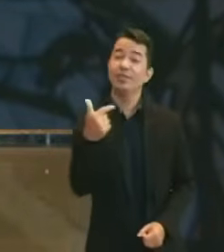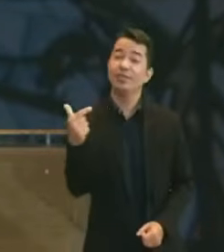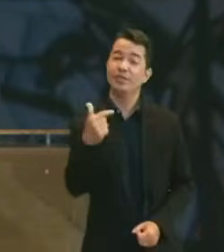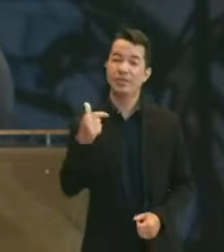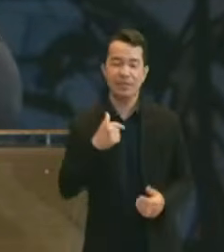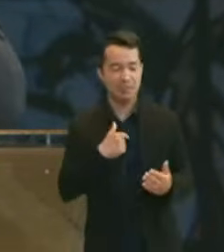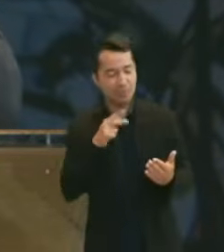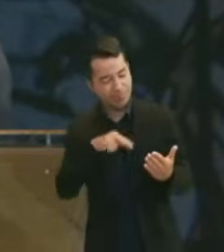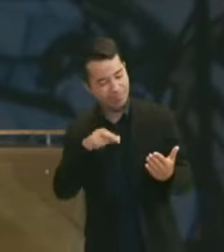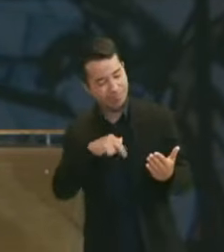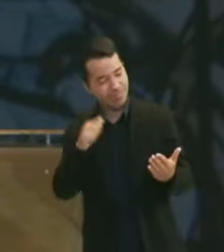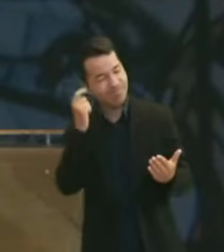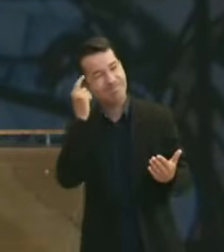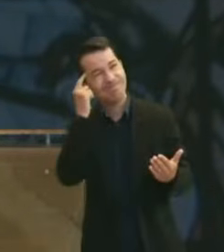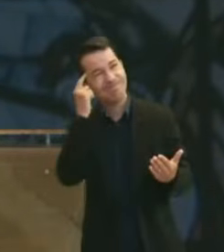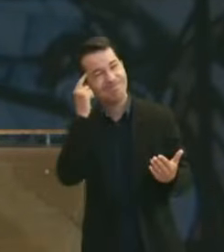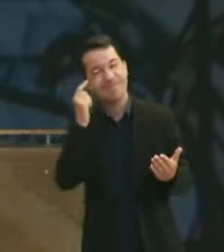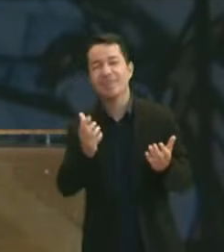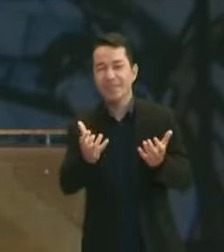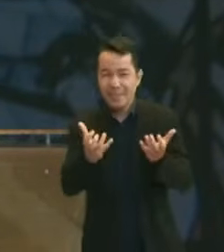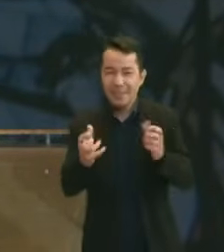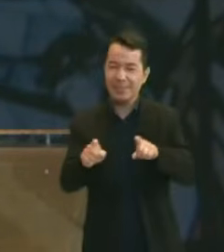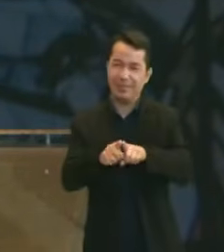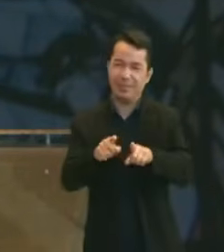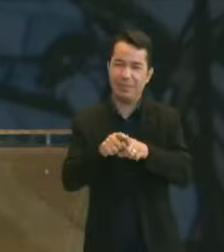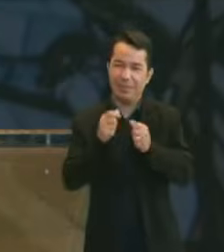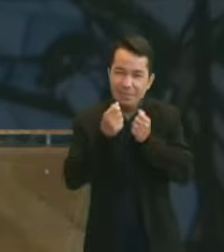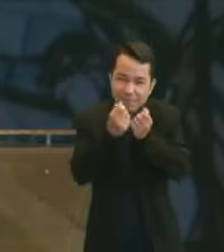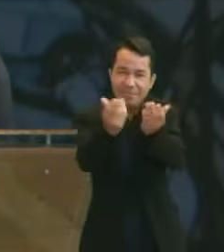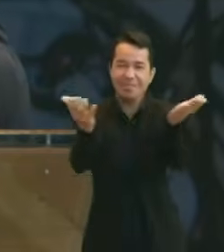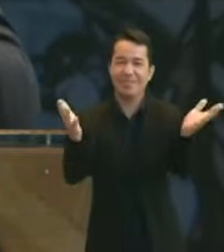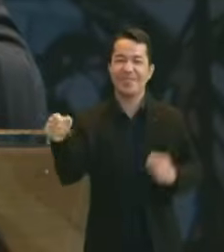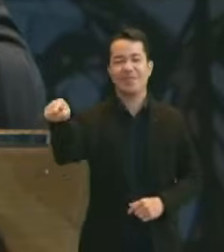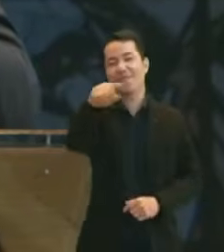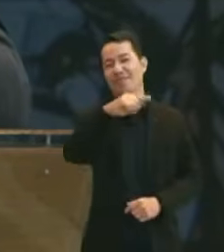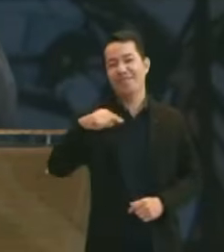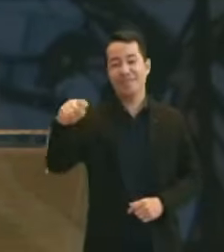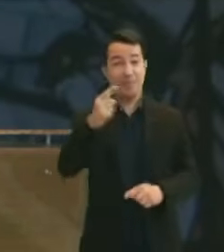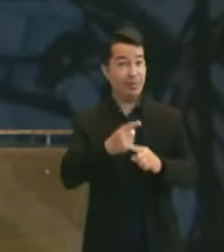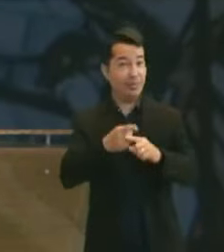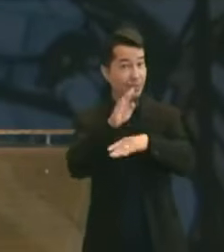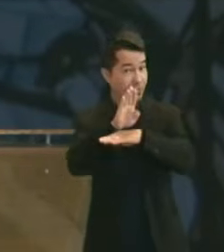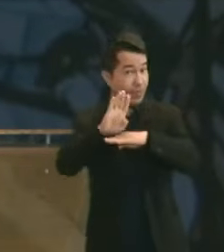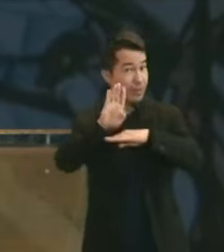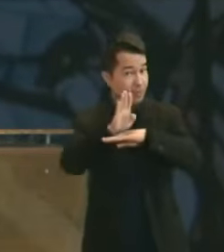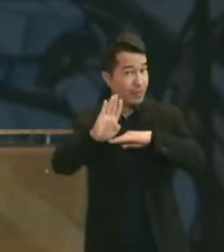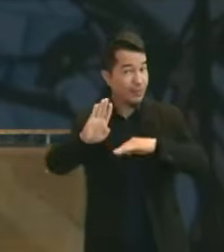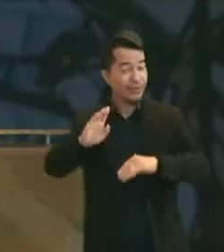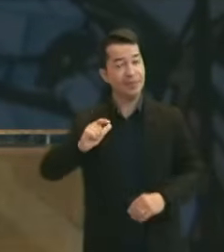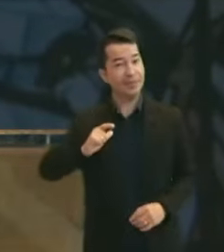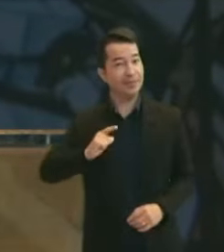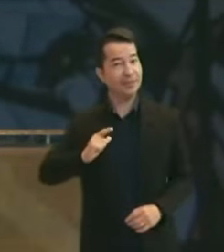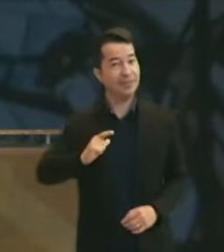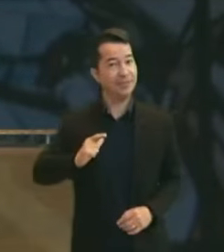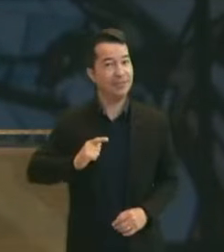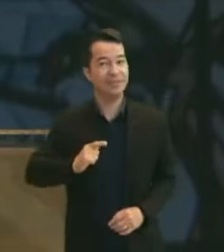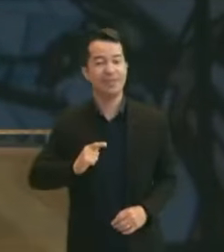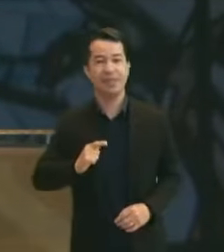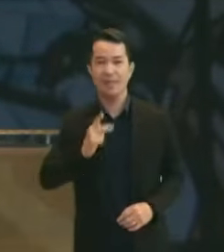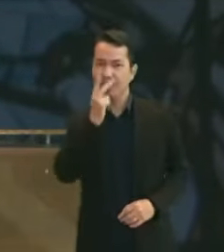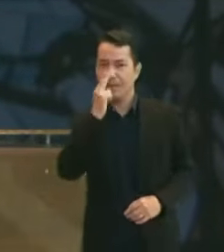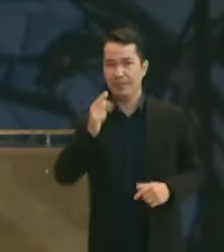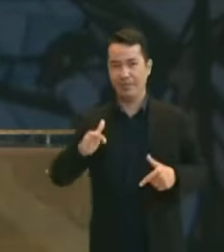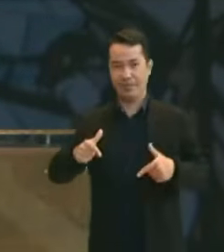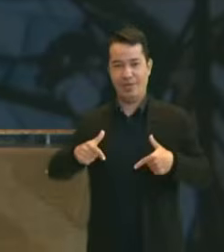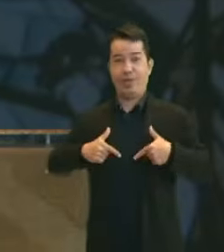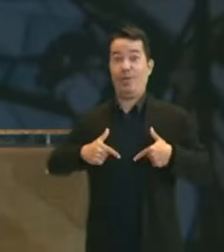aquilo que Deus tem falado ao meu coração por meio desse herói da fé. O Barnabé ele pode passar para alguns